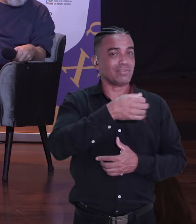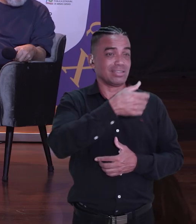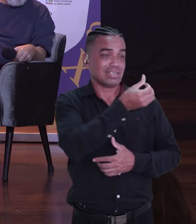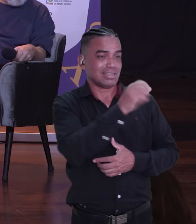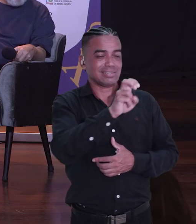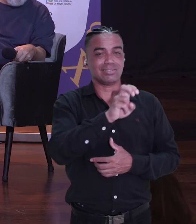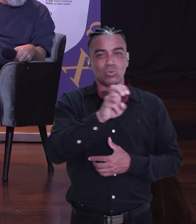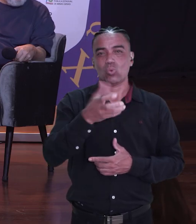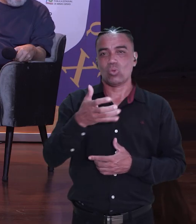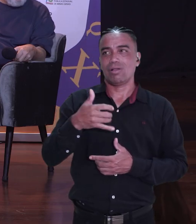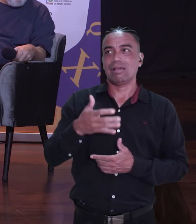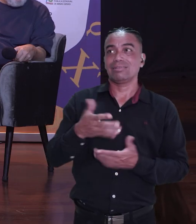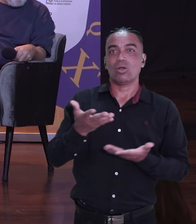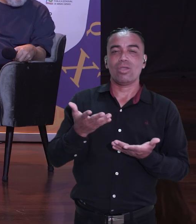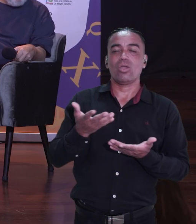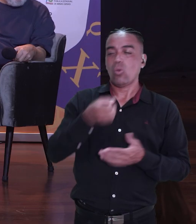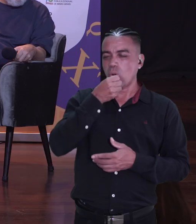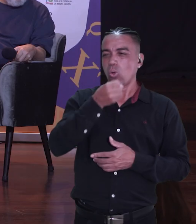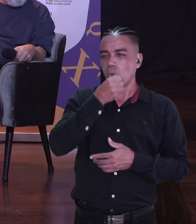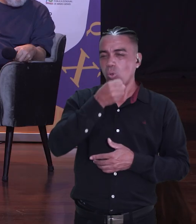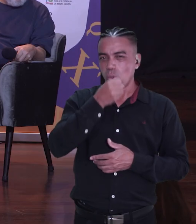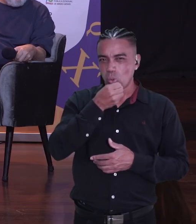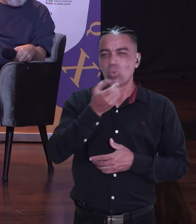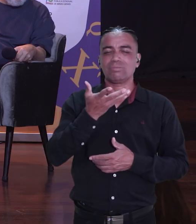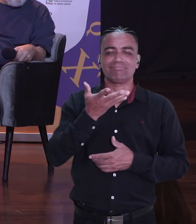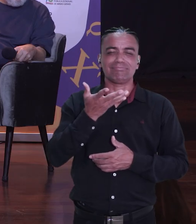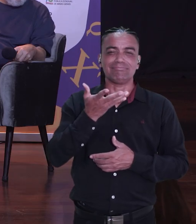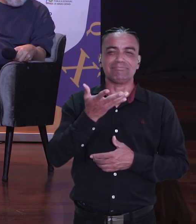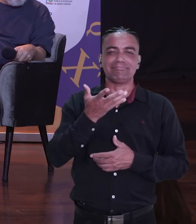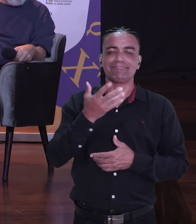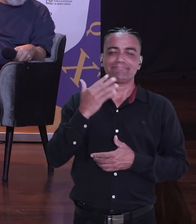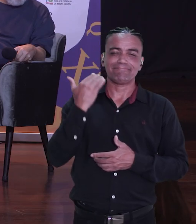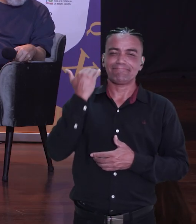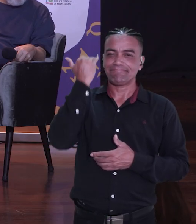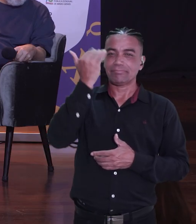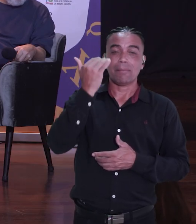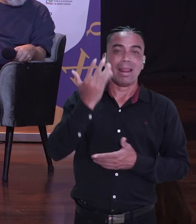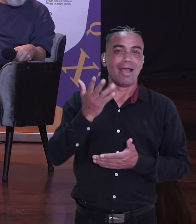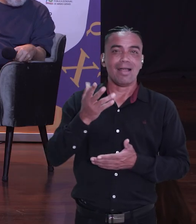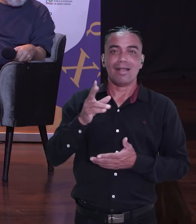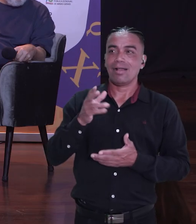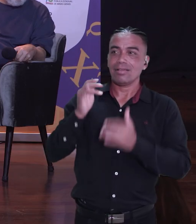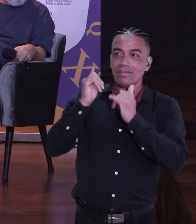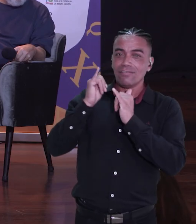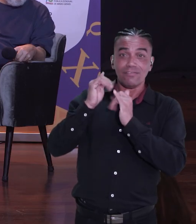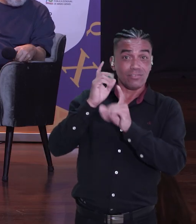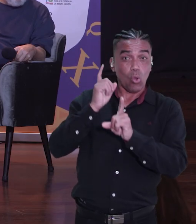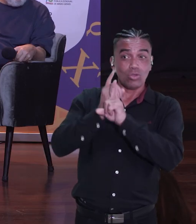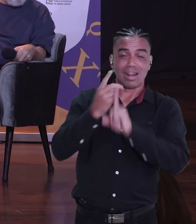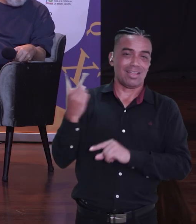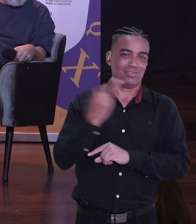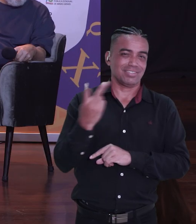Então, hoje eu saí dos meus cuidados, apesar de estar tossindo bastante ainda, para vir aqui, para